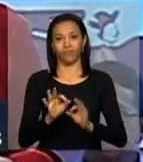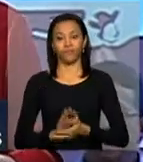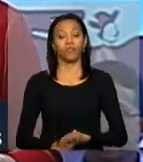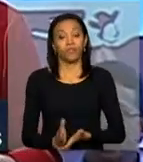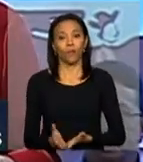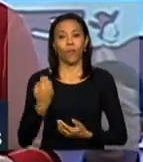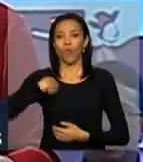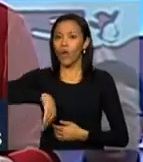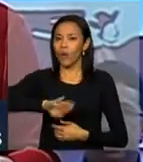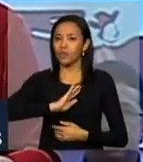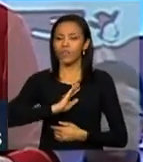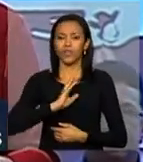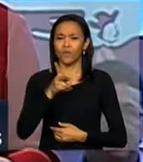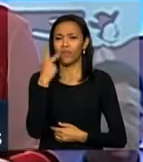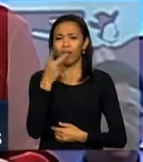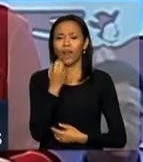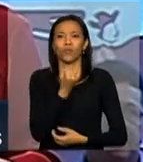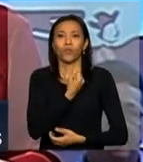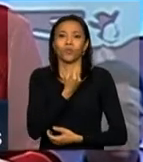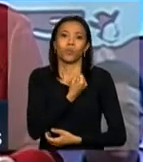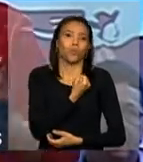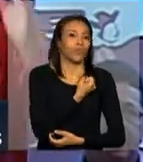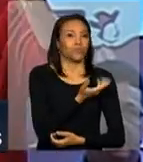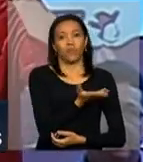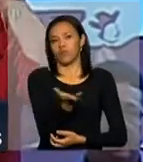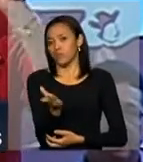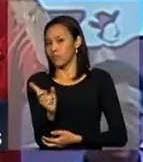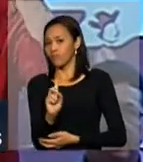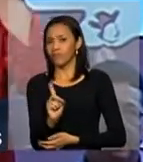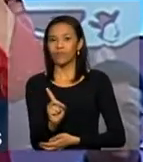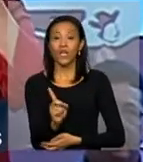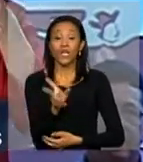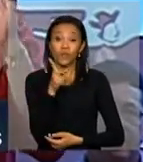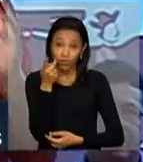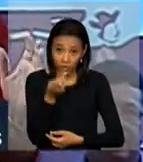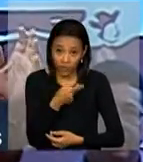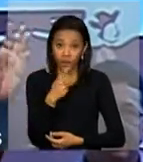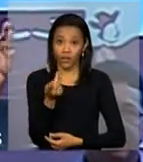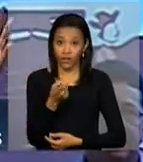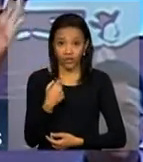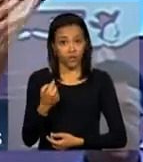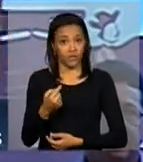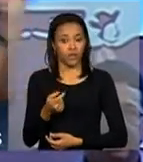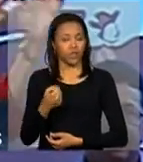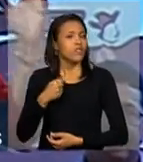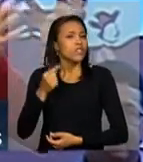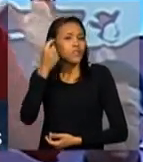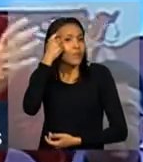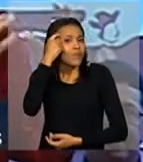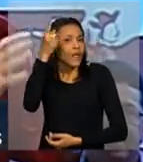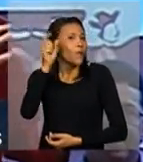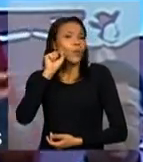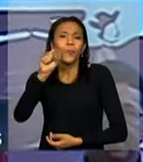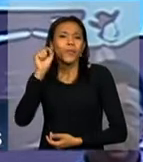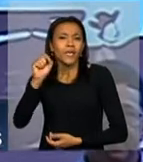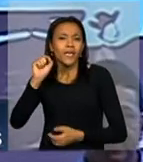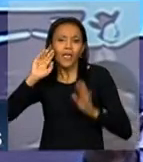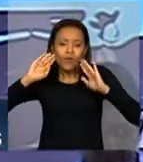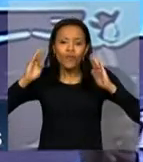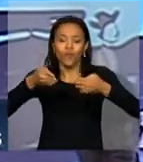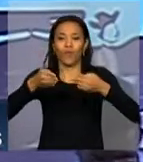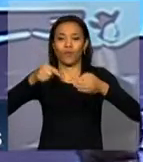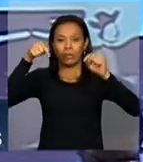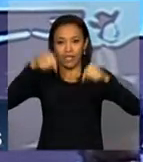Nós, eu não vou falar em números para vocês, eu vou falar de uma concepção do que está em questão aqui nesse